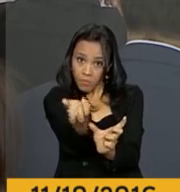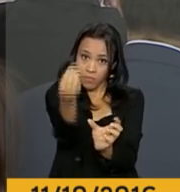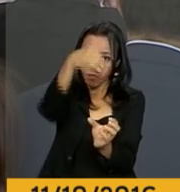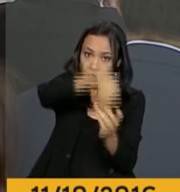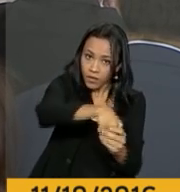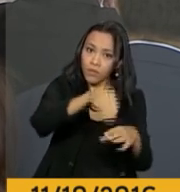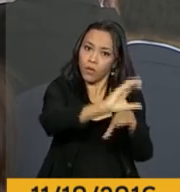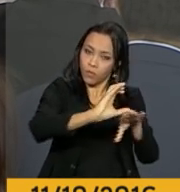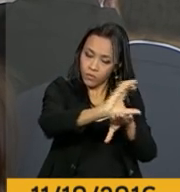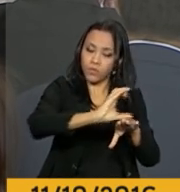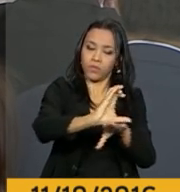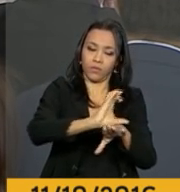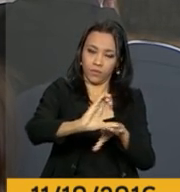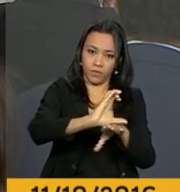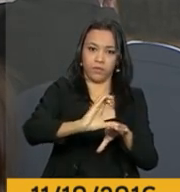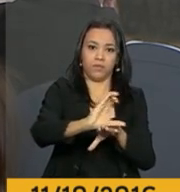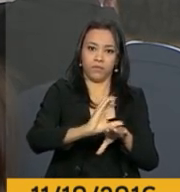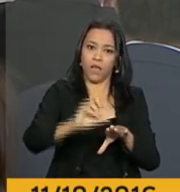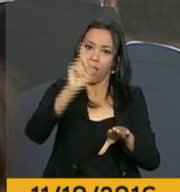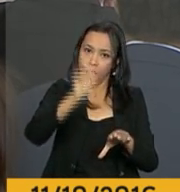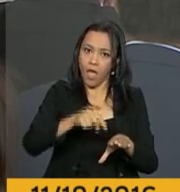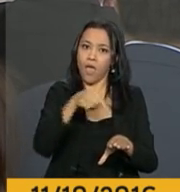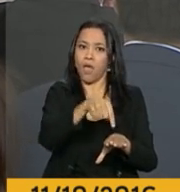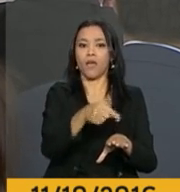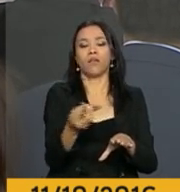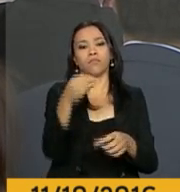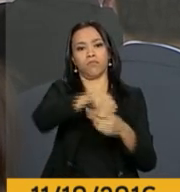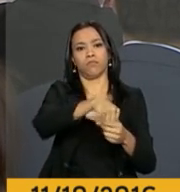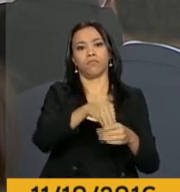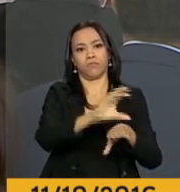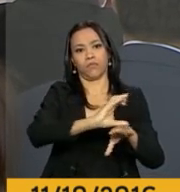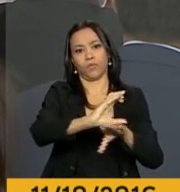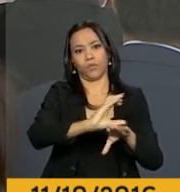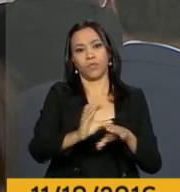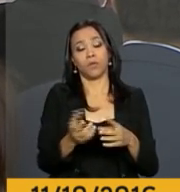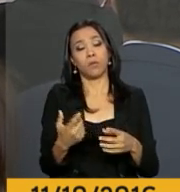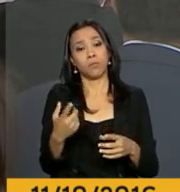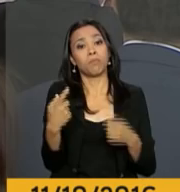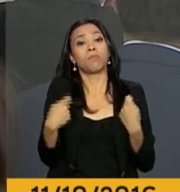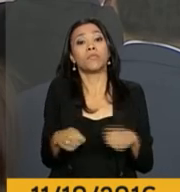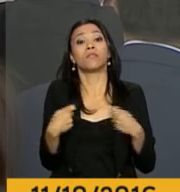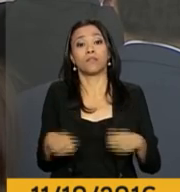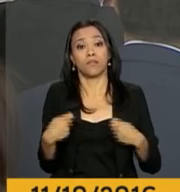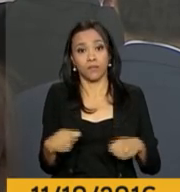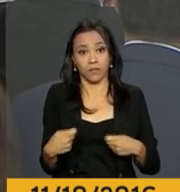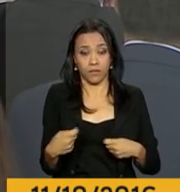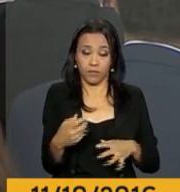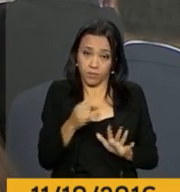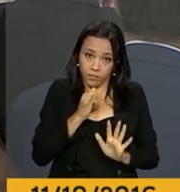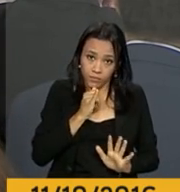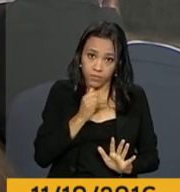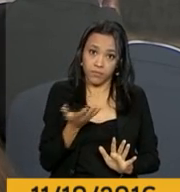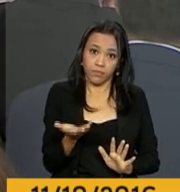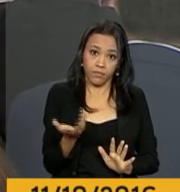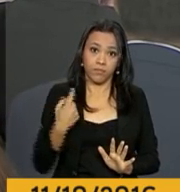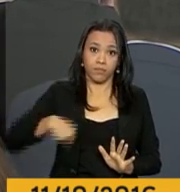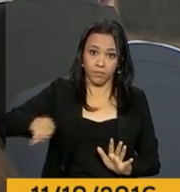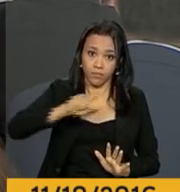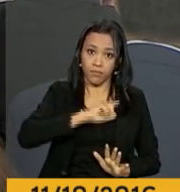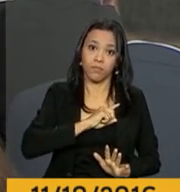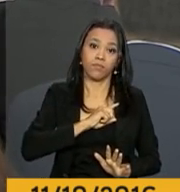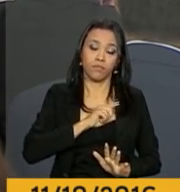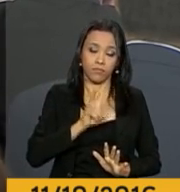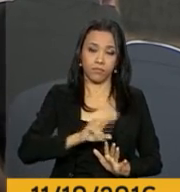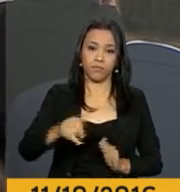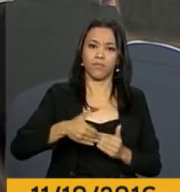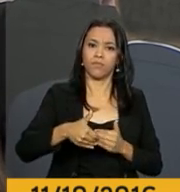administrativa mas a moralidade é um dos suportes da nossa Constituição e precisamente eh no caso presente nós vamos ter